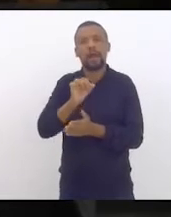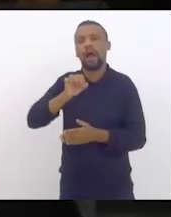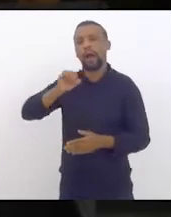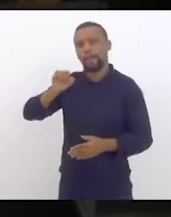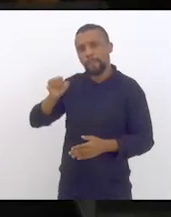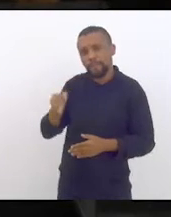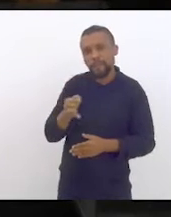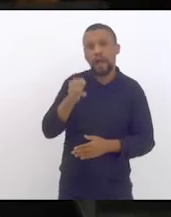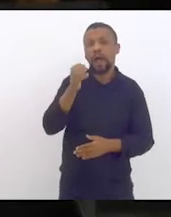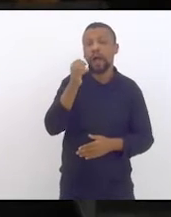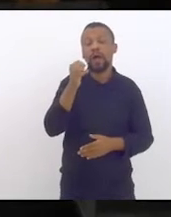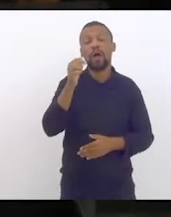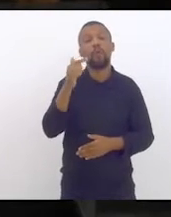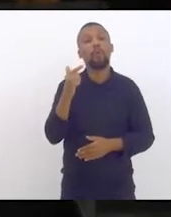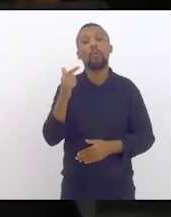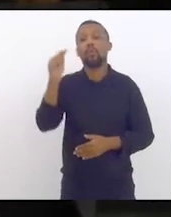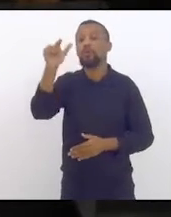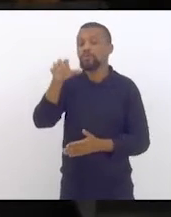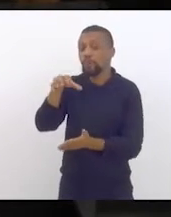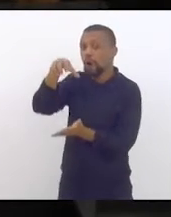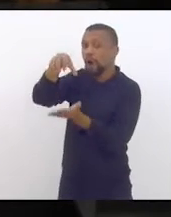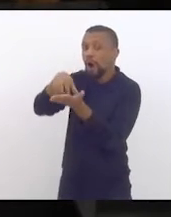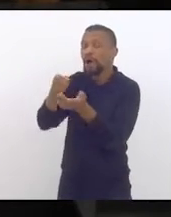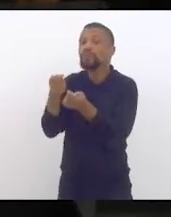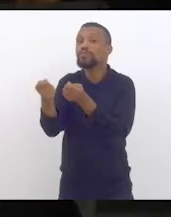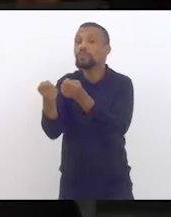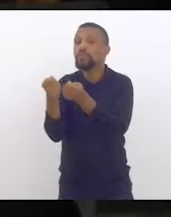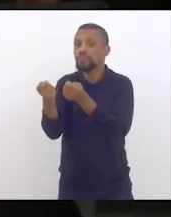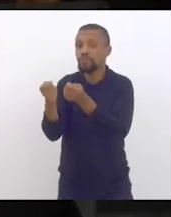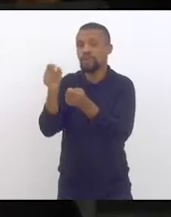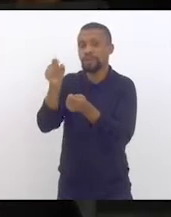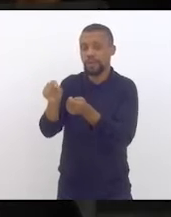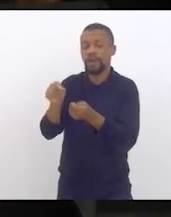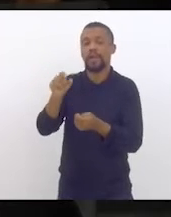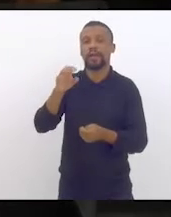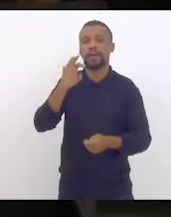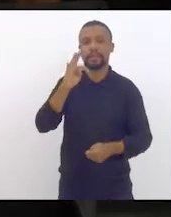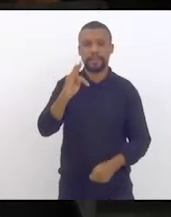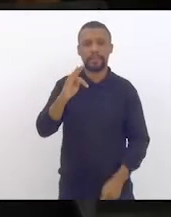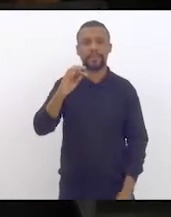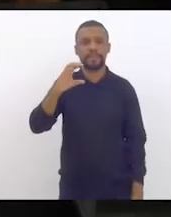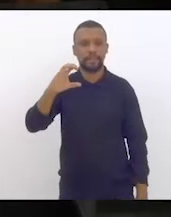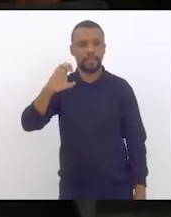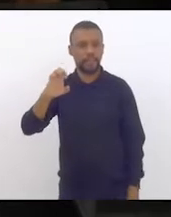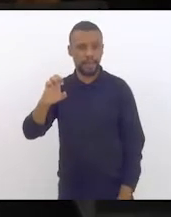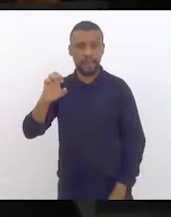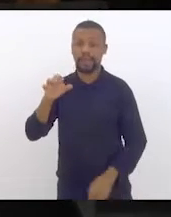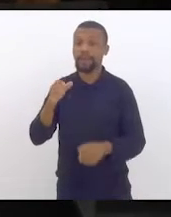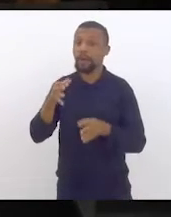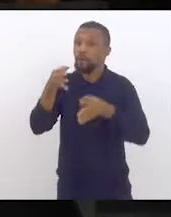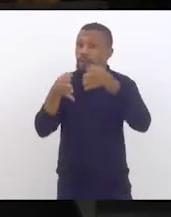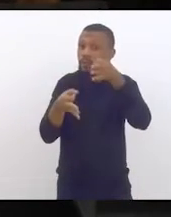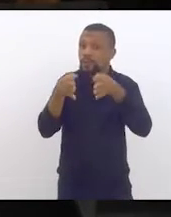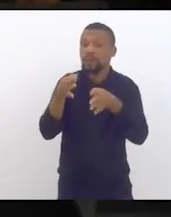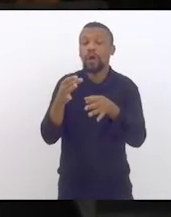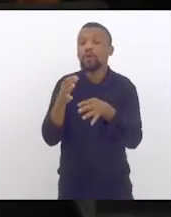o outro órgão de Controle externo da administração que é o Tribunal de Contas no status e